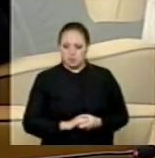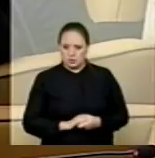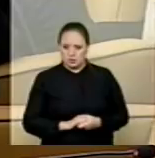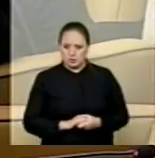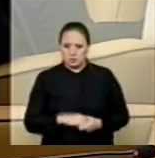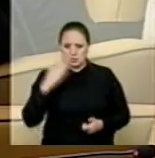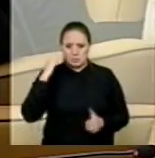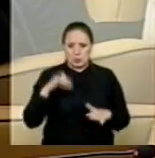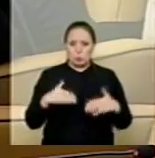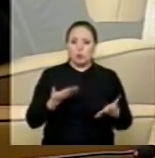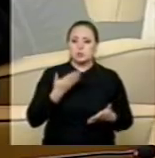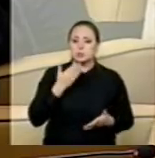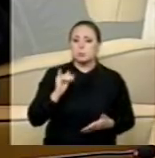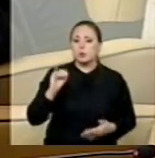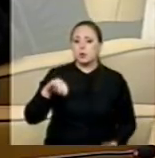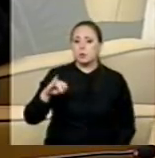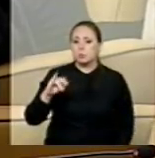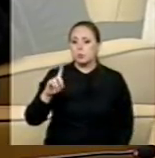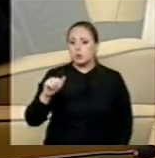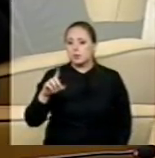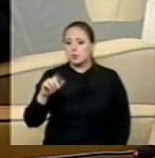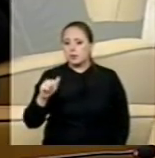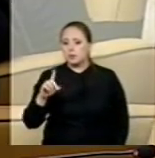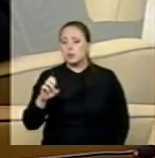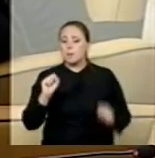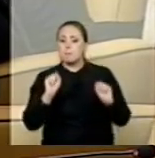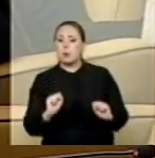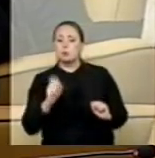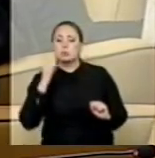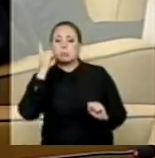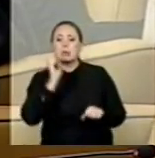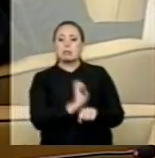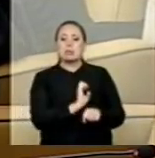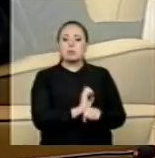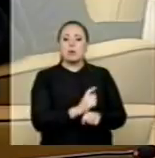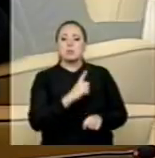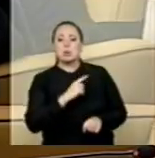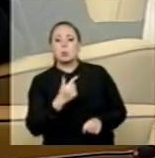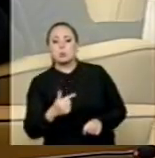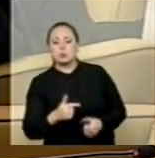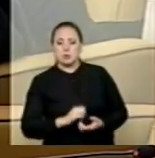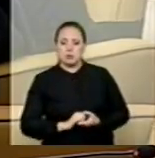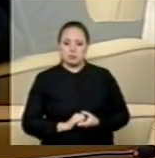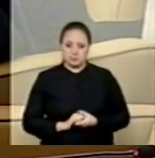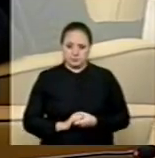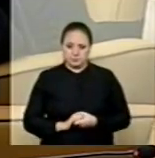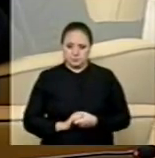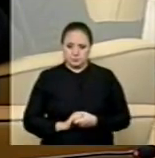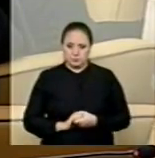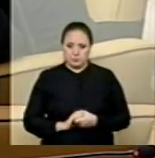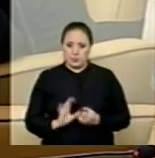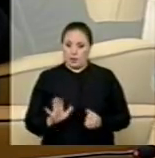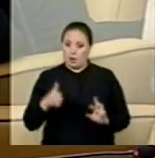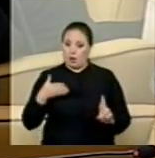quais imunidades são abrangidas pela norma extensora. A referência no